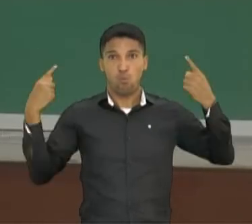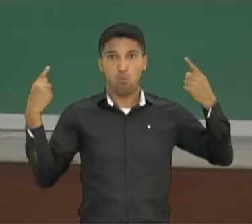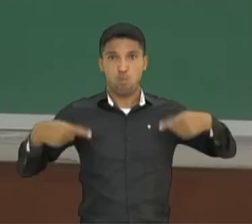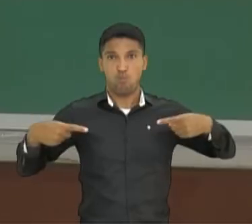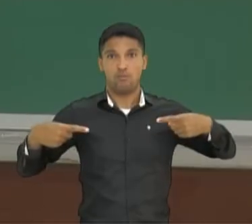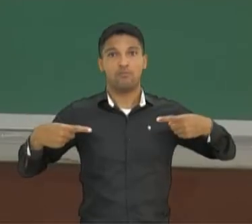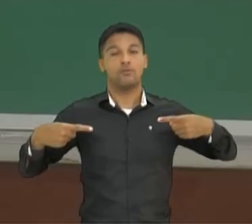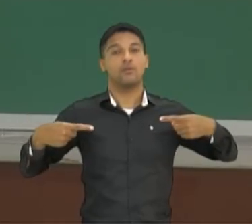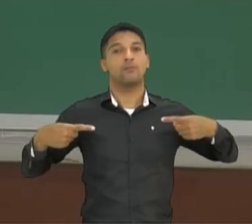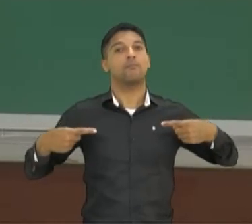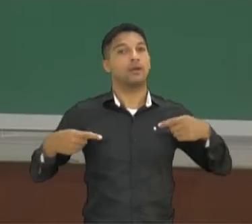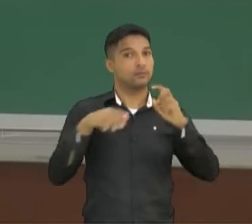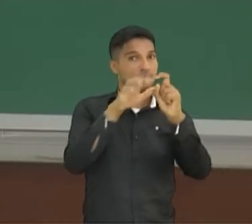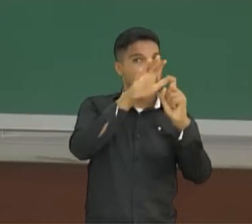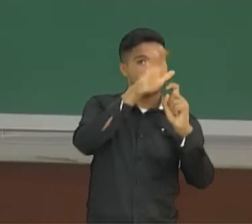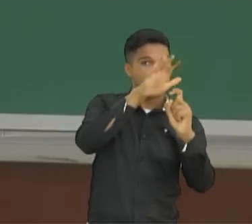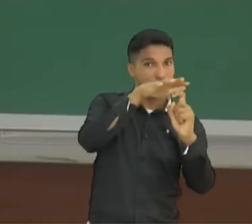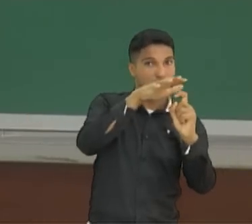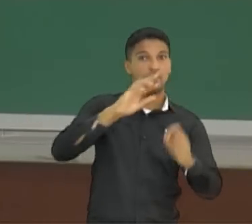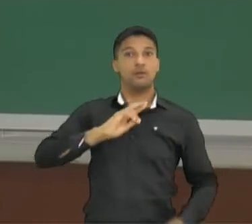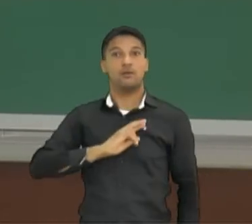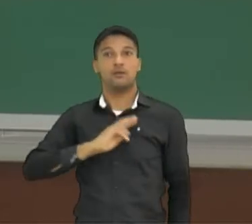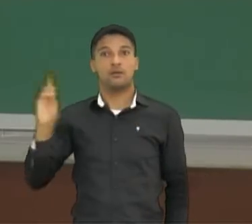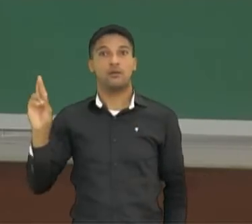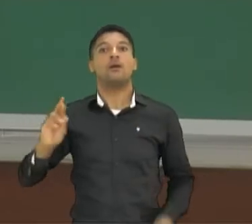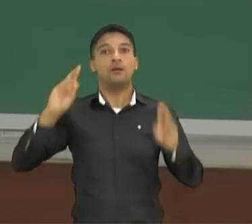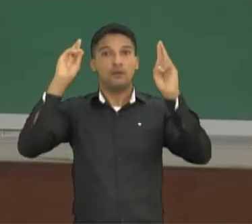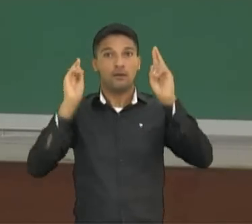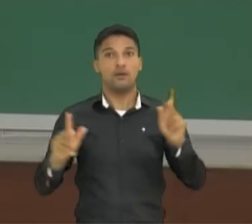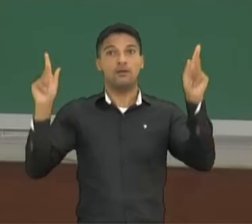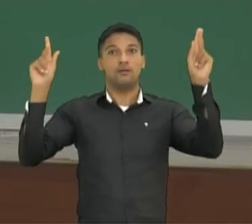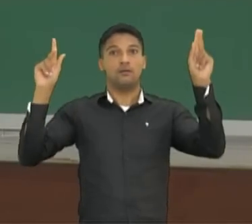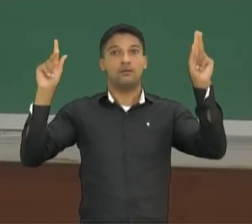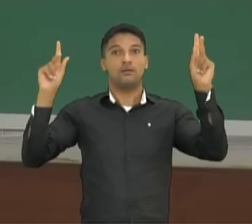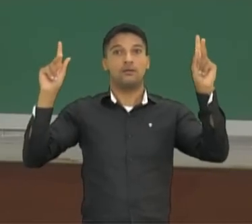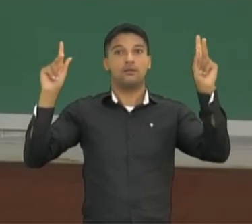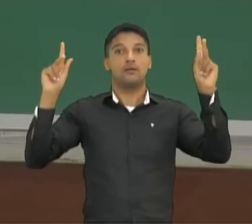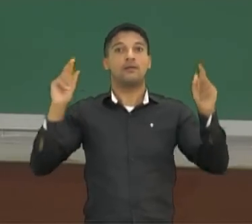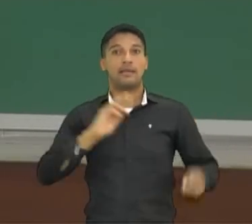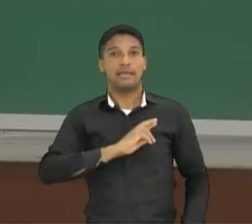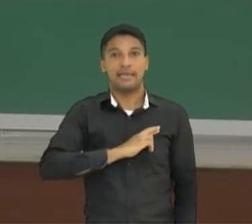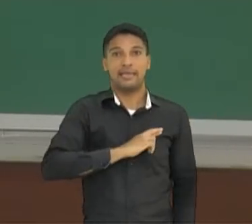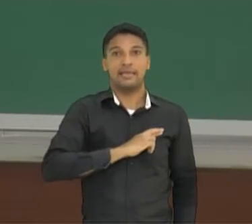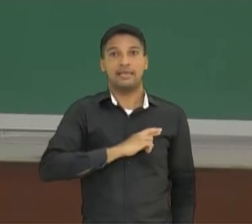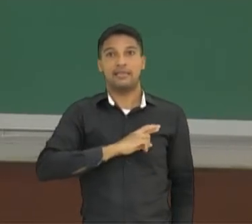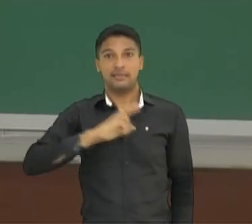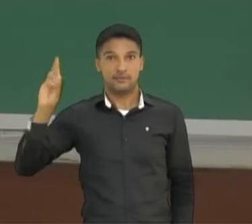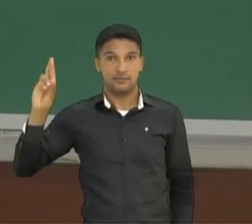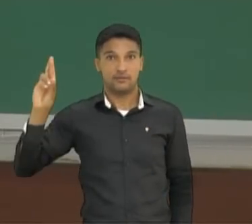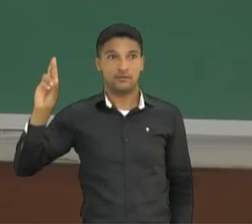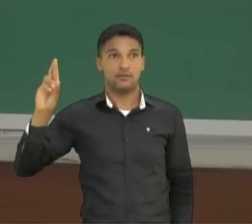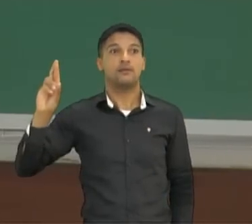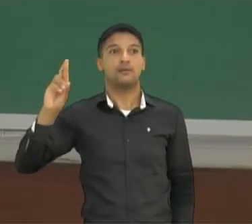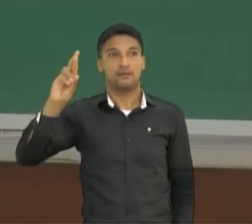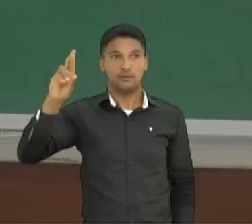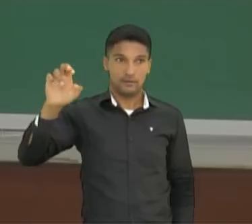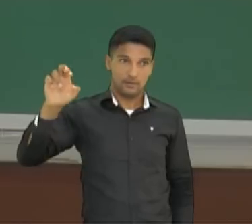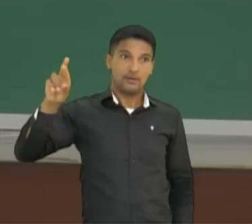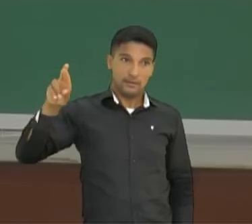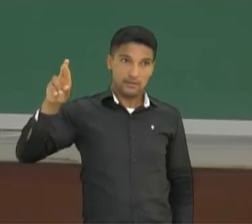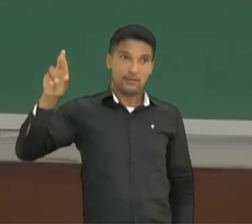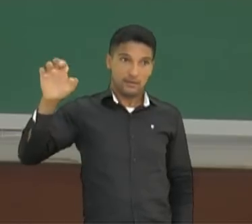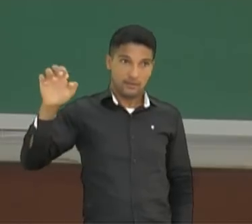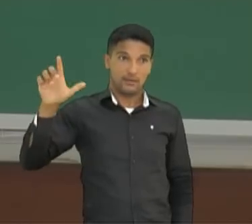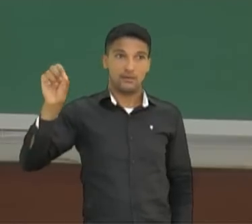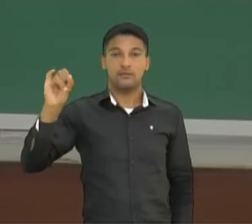conhecimento religioso. Tá? E nós vamos destacar aí vamos trabalhar com mais profundidade essa diferença na próxima